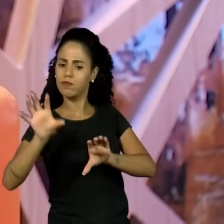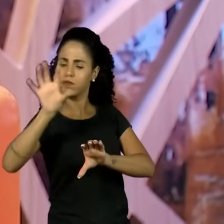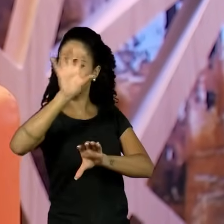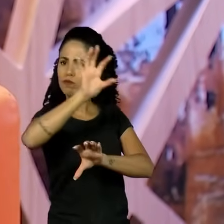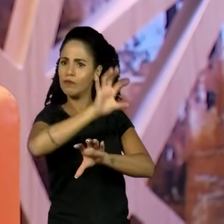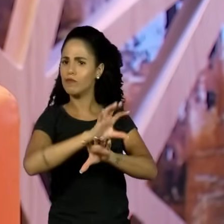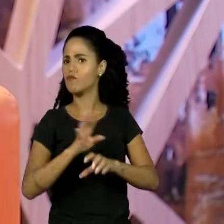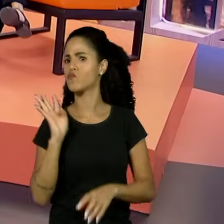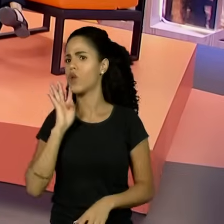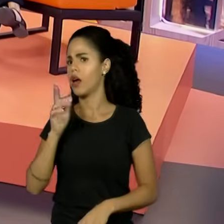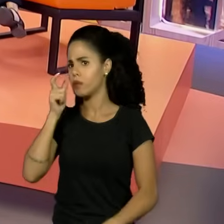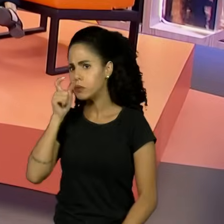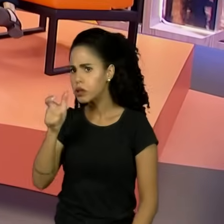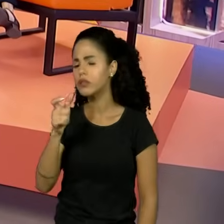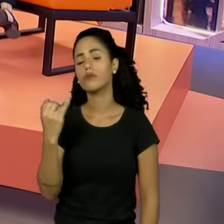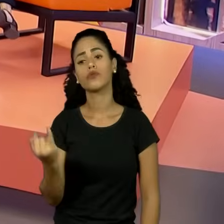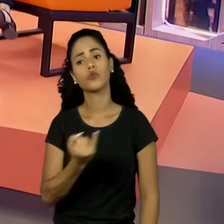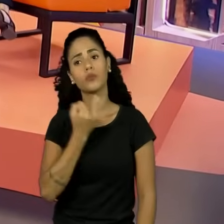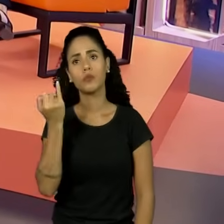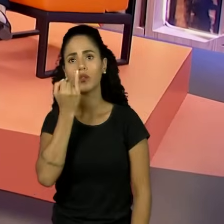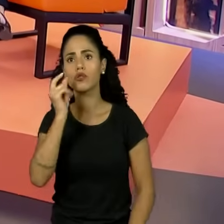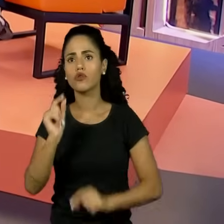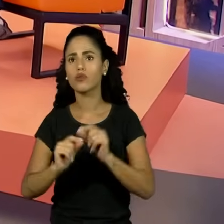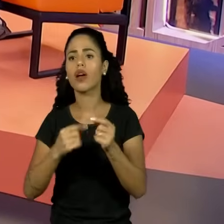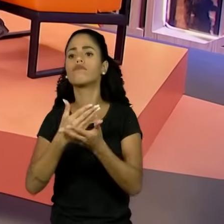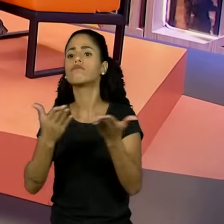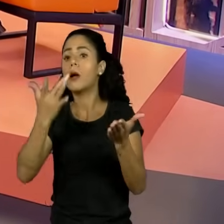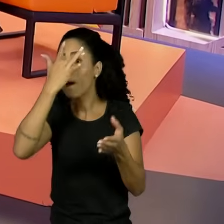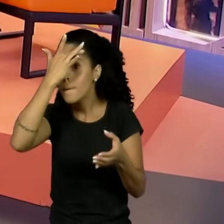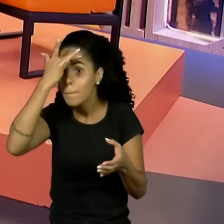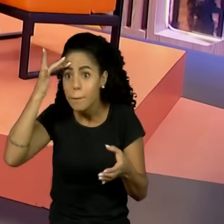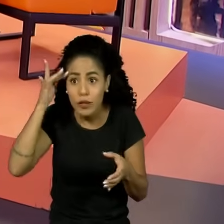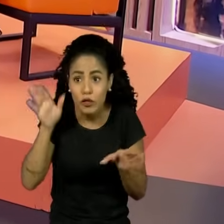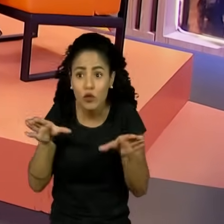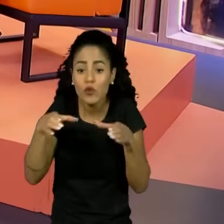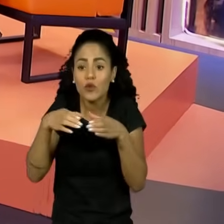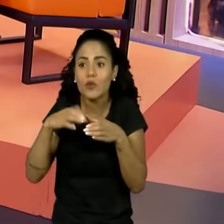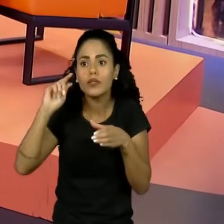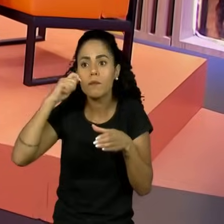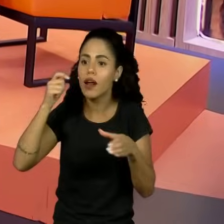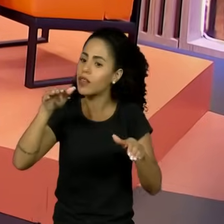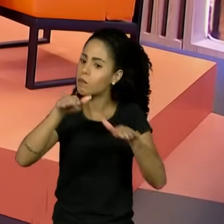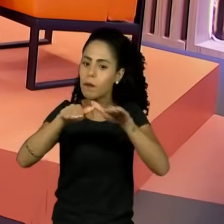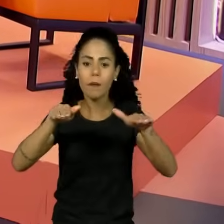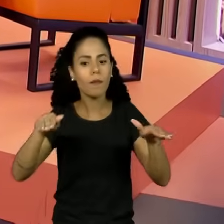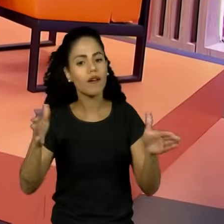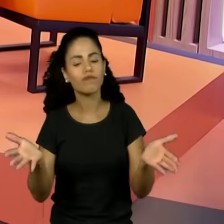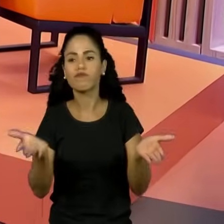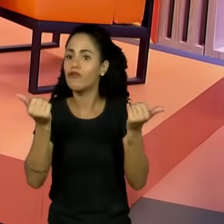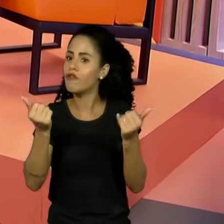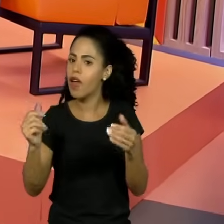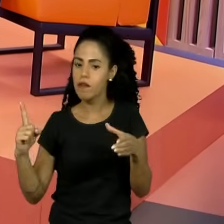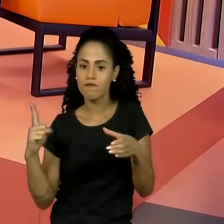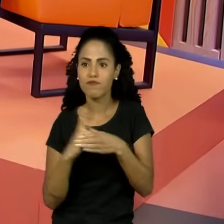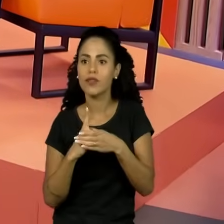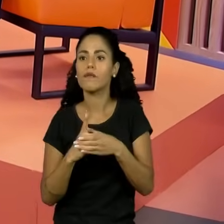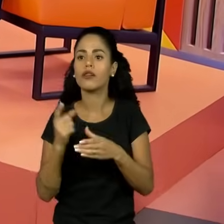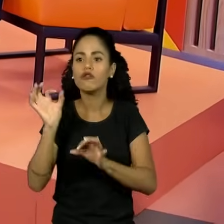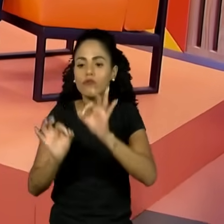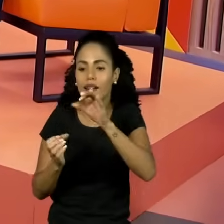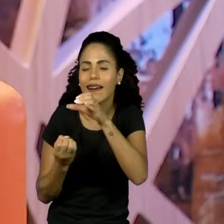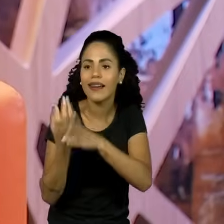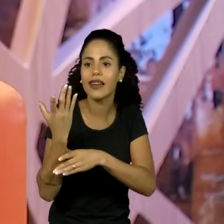coletivo muito interessante, muito importante, que diz assim, então, pessoas pretas do país, vamos nos juntar e vamos tomar conta assim,